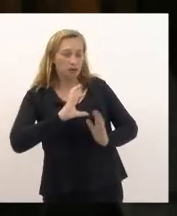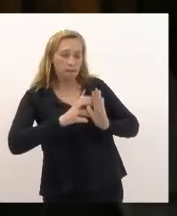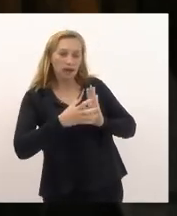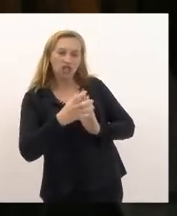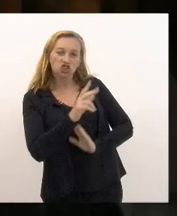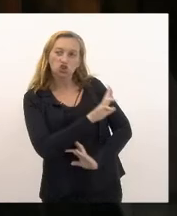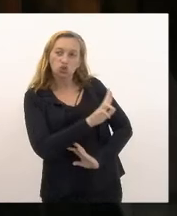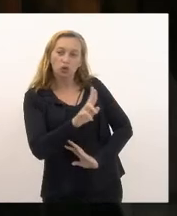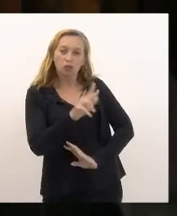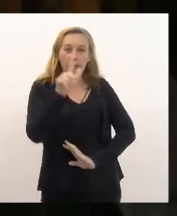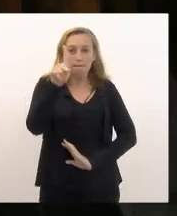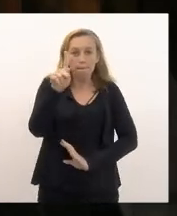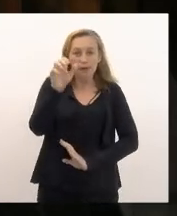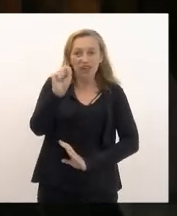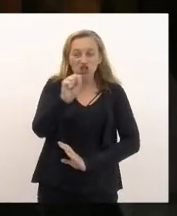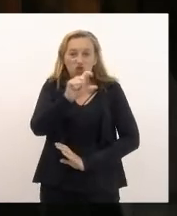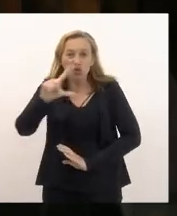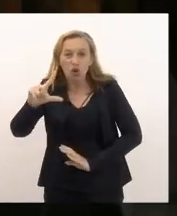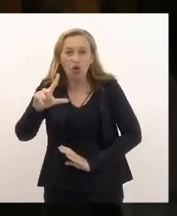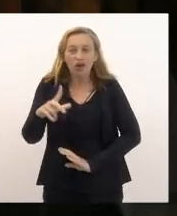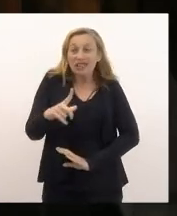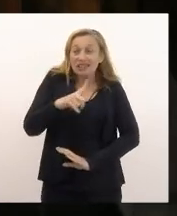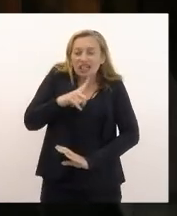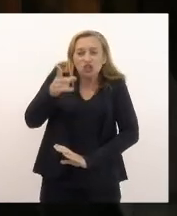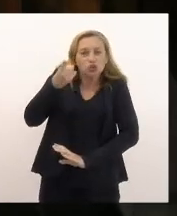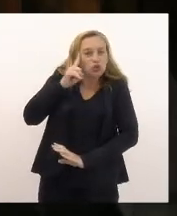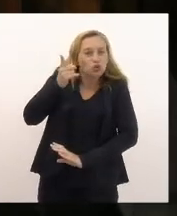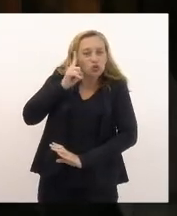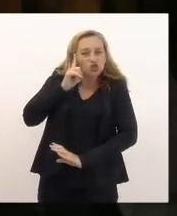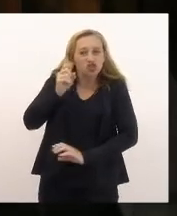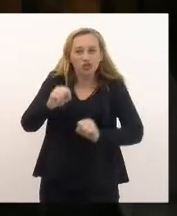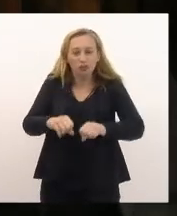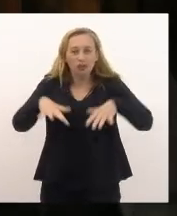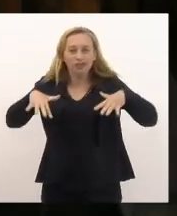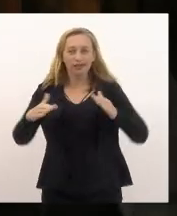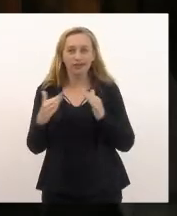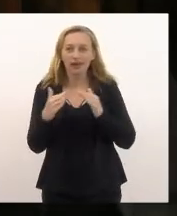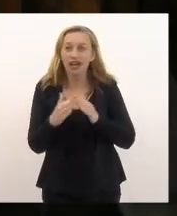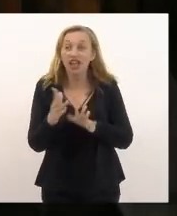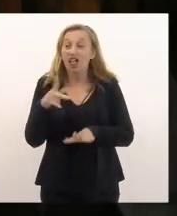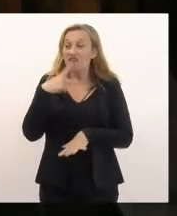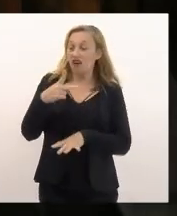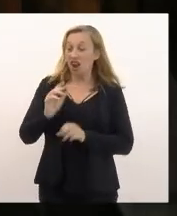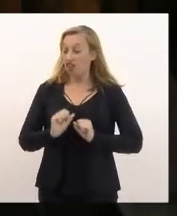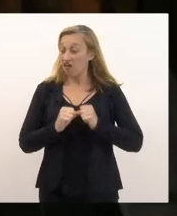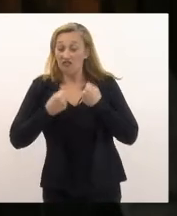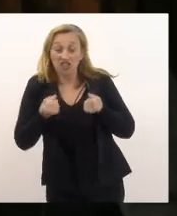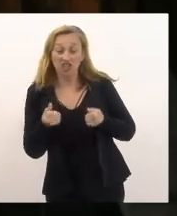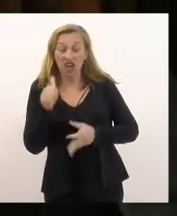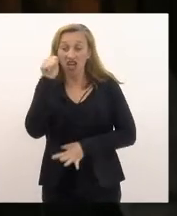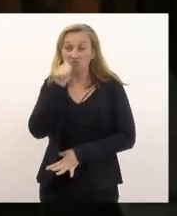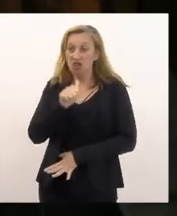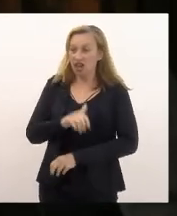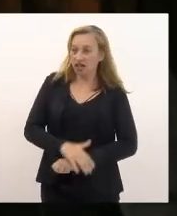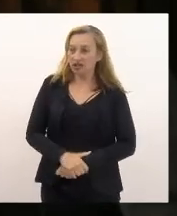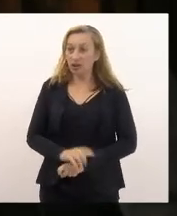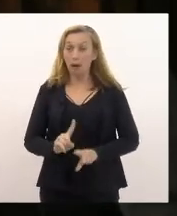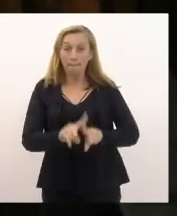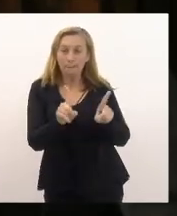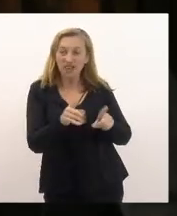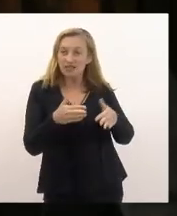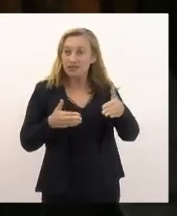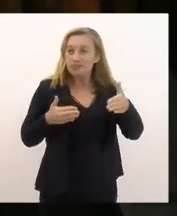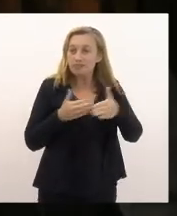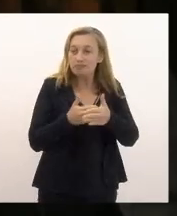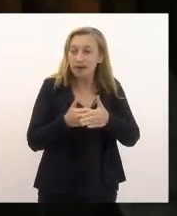nome, o PSOL, tem diariamente no plenário dessa casa. Se dizem defensores das mulheres, mas impedem,